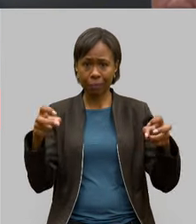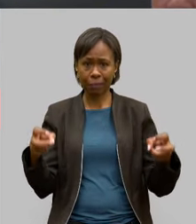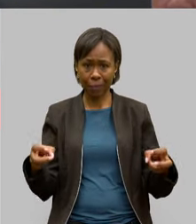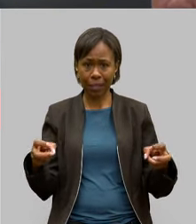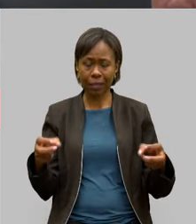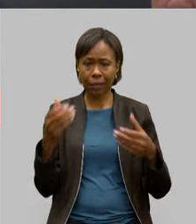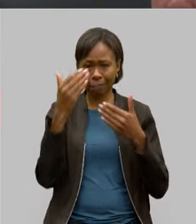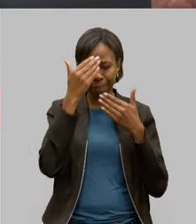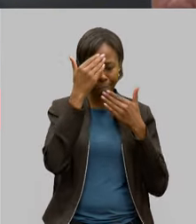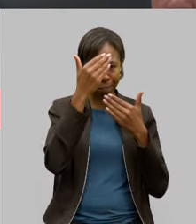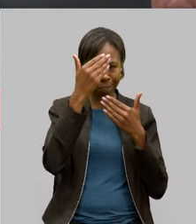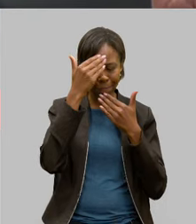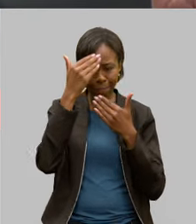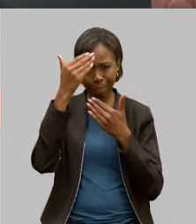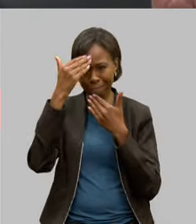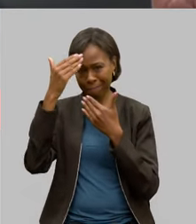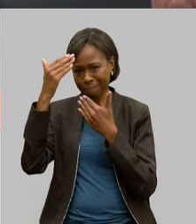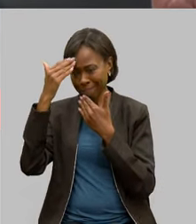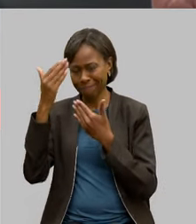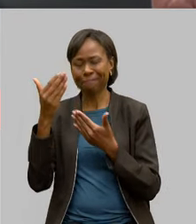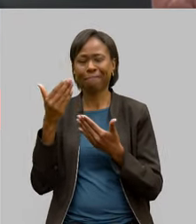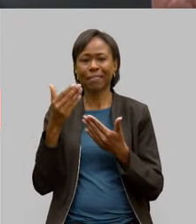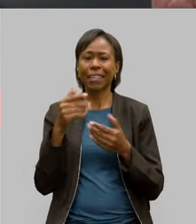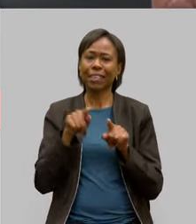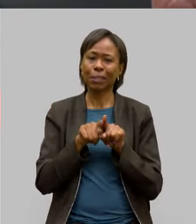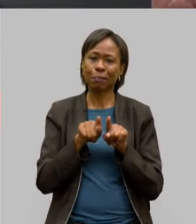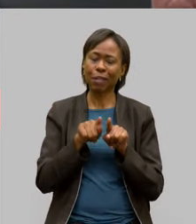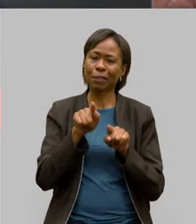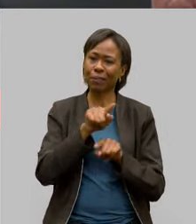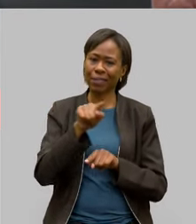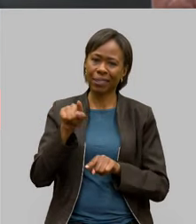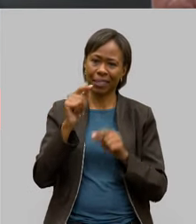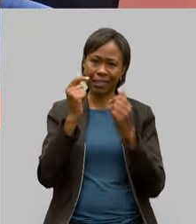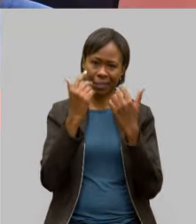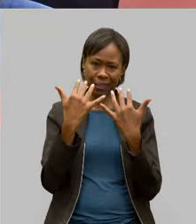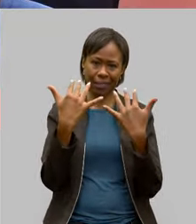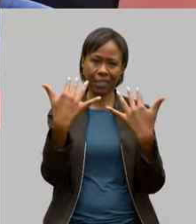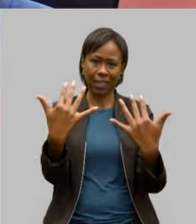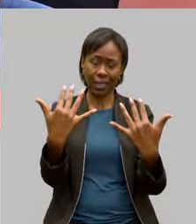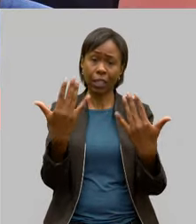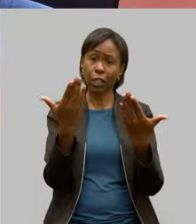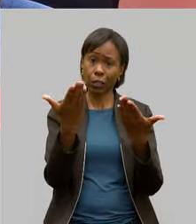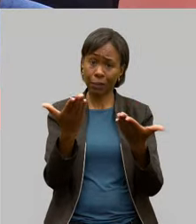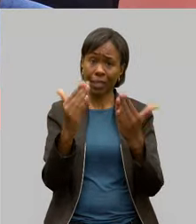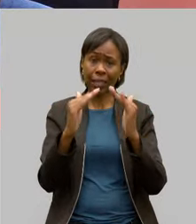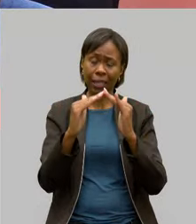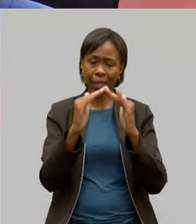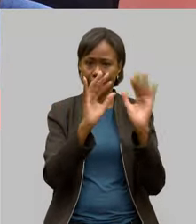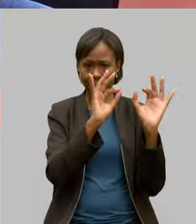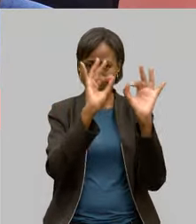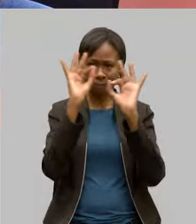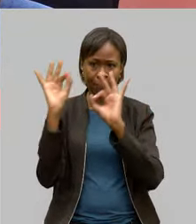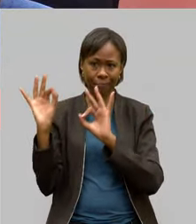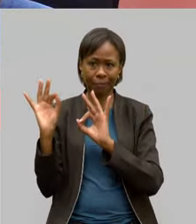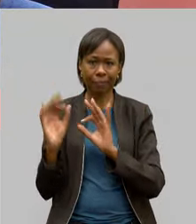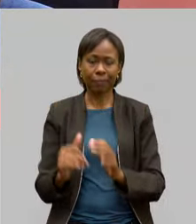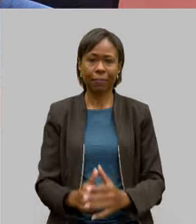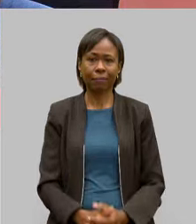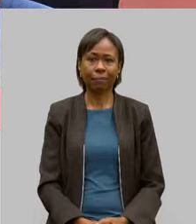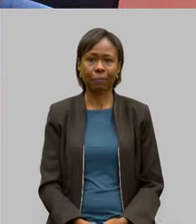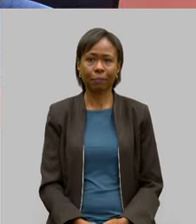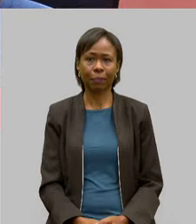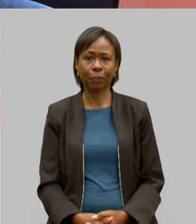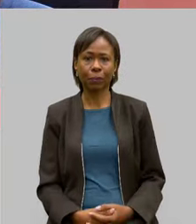Agradeço a todos senhoras e senhores da plateia e quem nos está assistindo Opa acho que eu tô